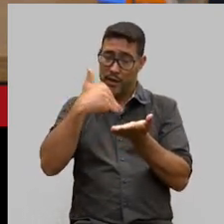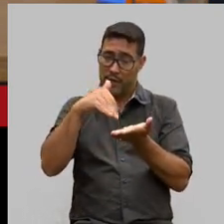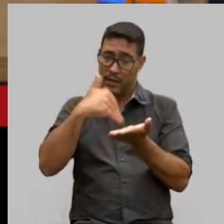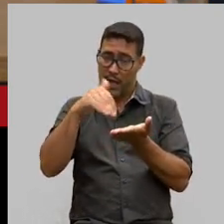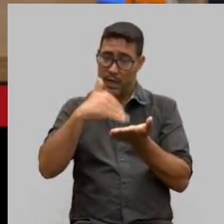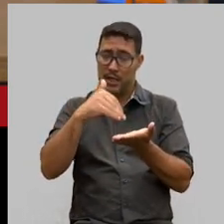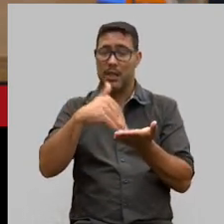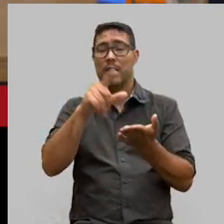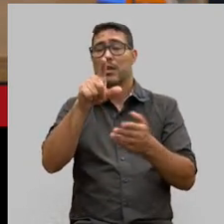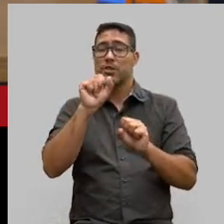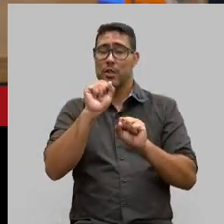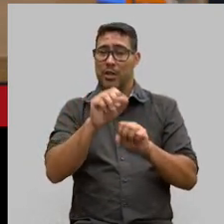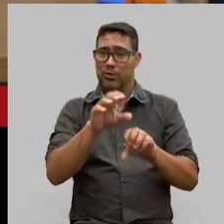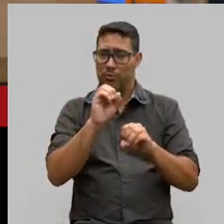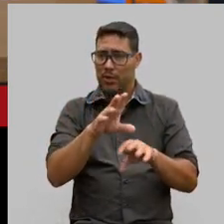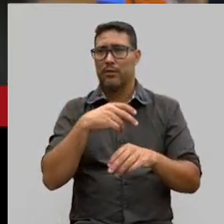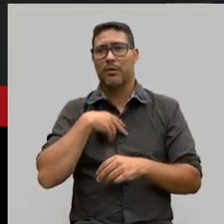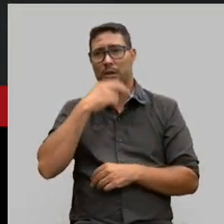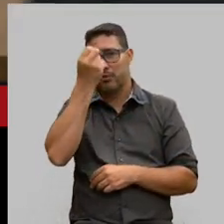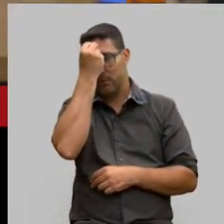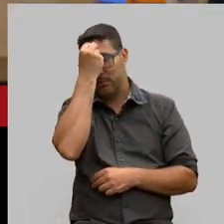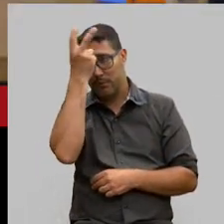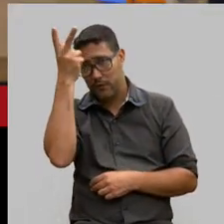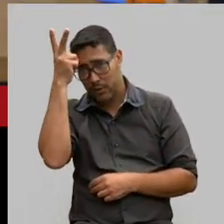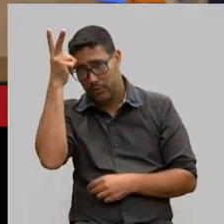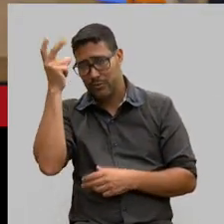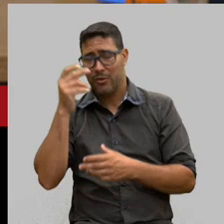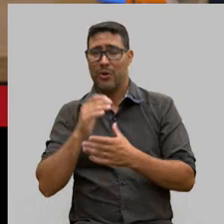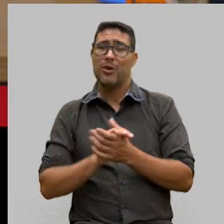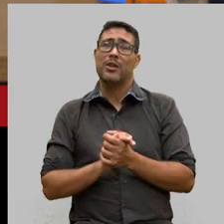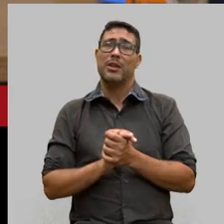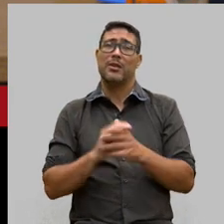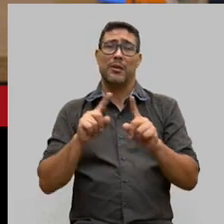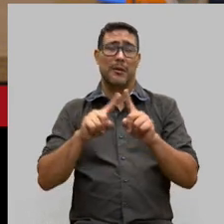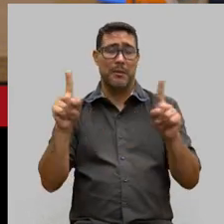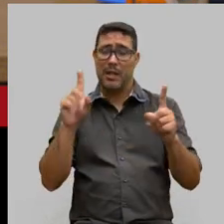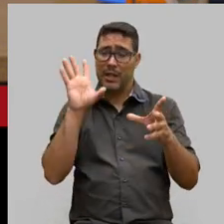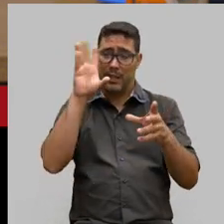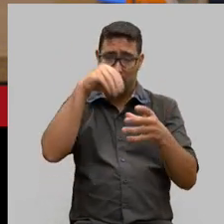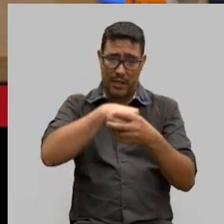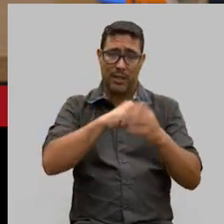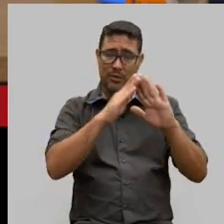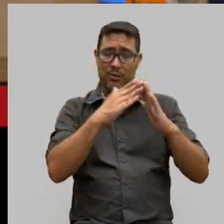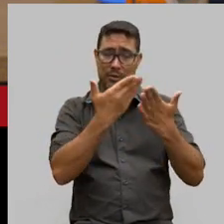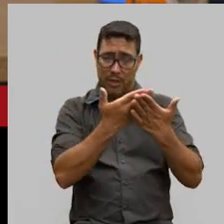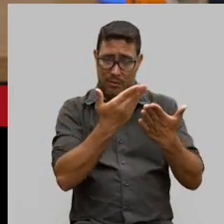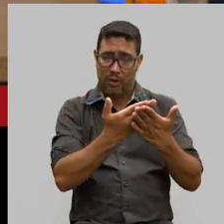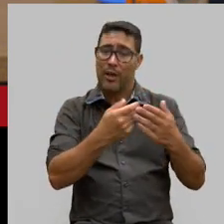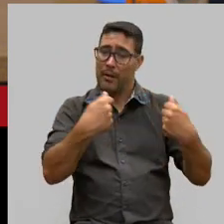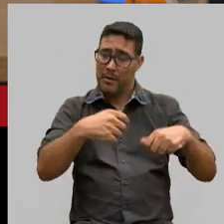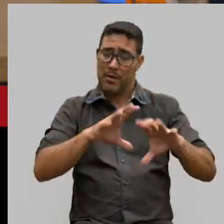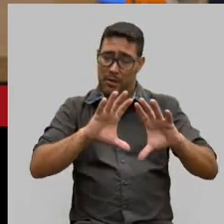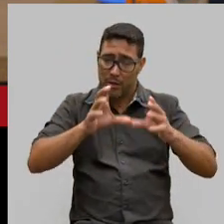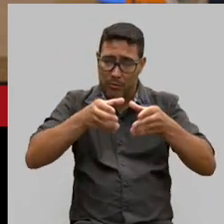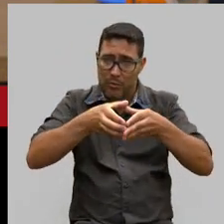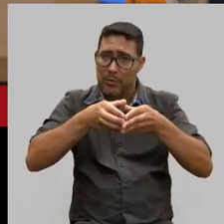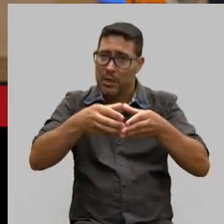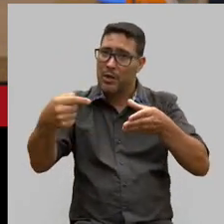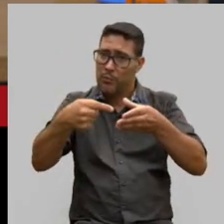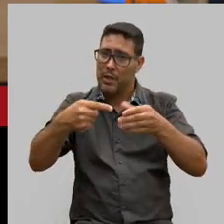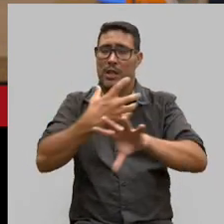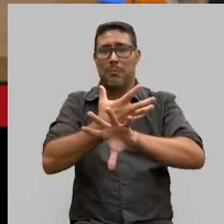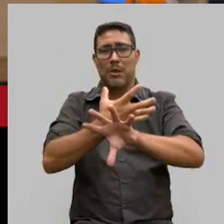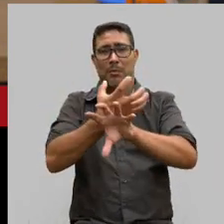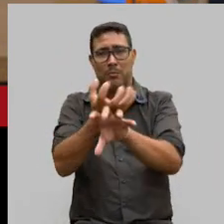cobrar os as prefeituras para que coloque nas escolas uma equipe multidisciplinar equipe que